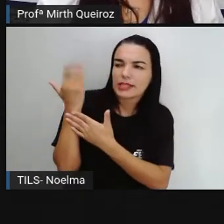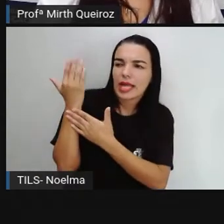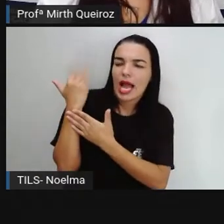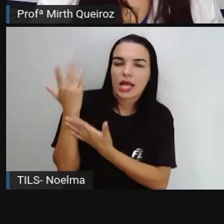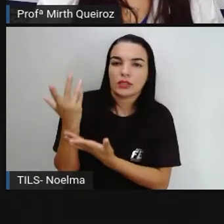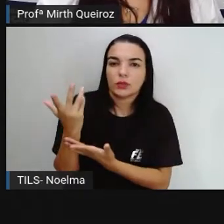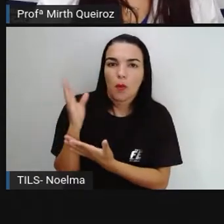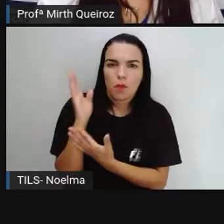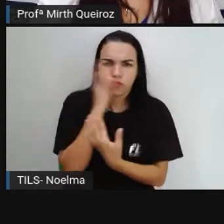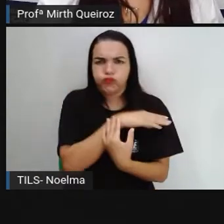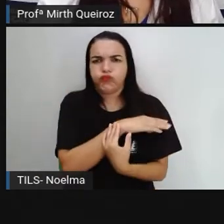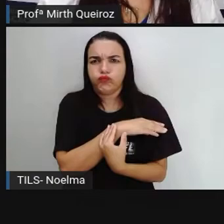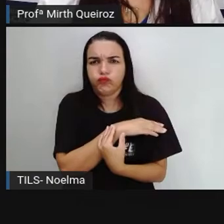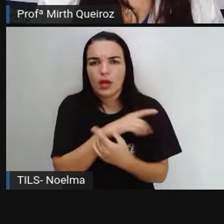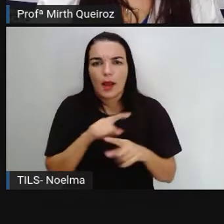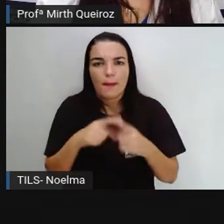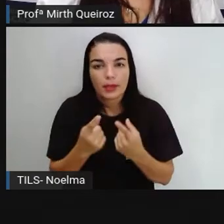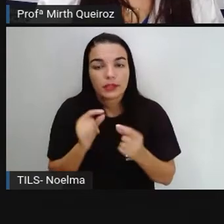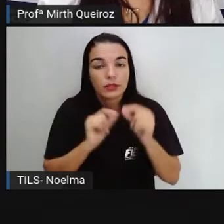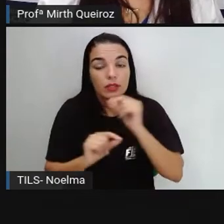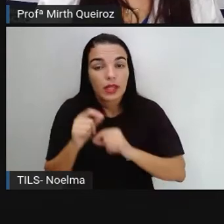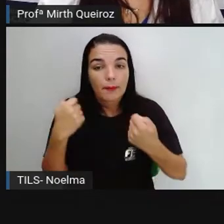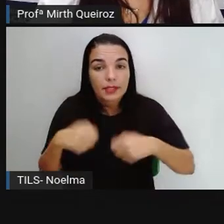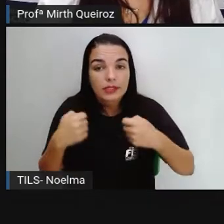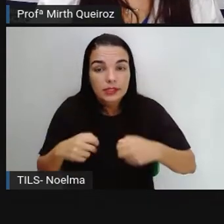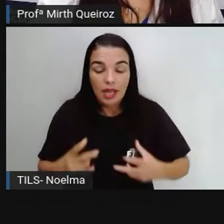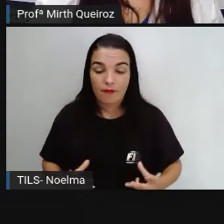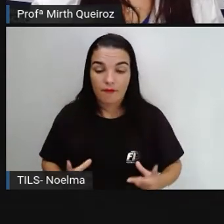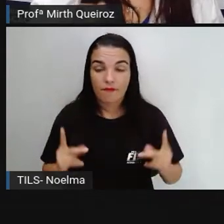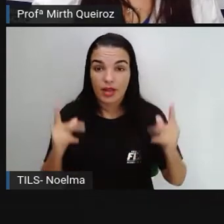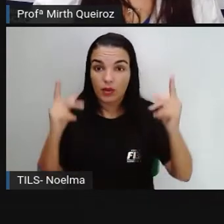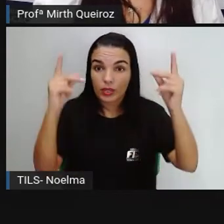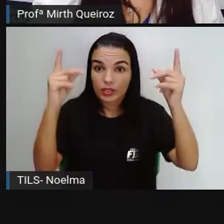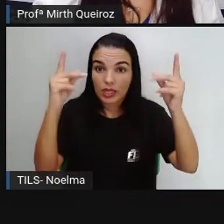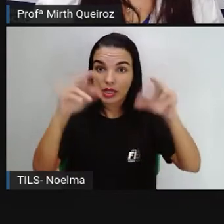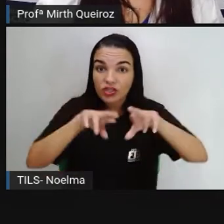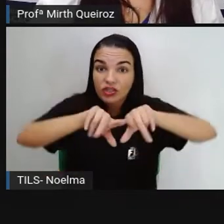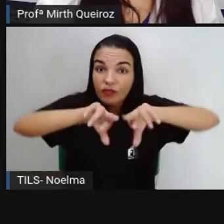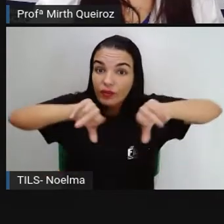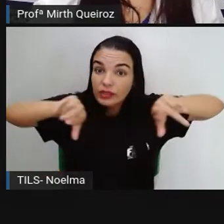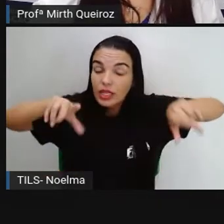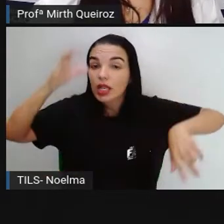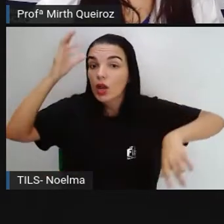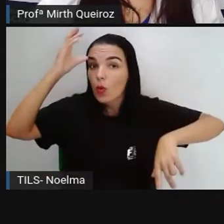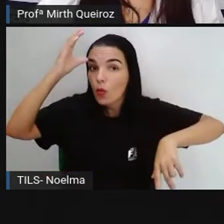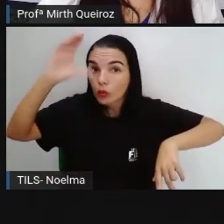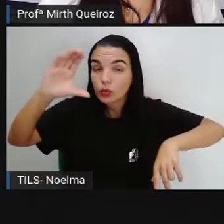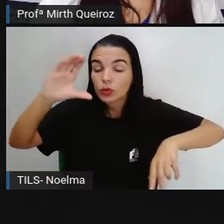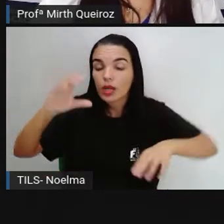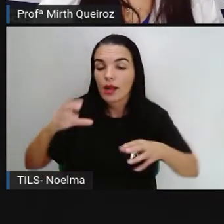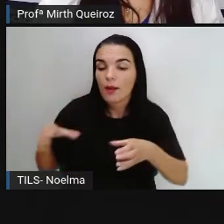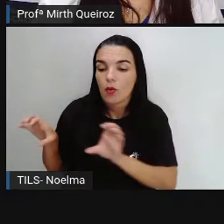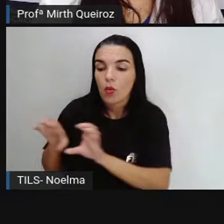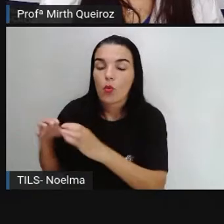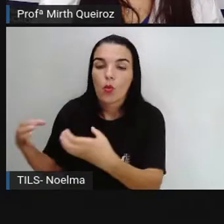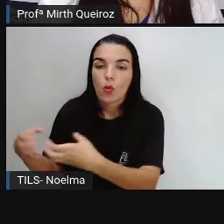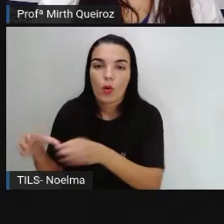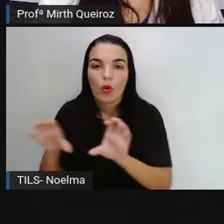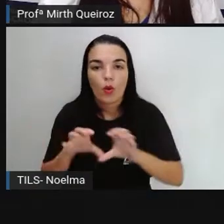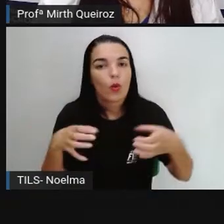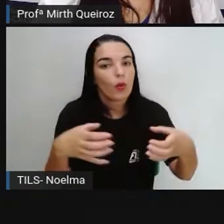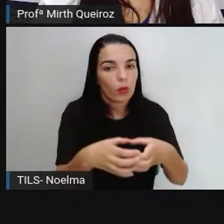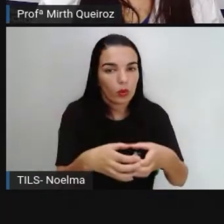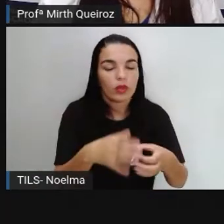Tratar como indígena vai valorizar a diversidade da cultura que há em todos os povos originários